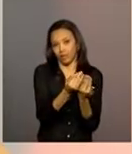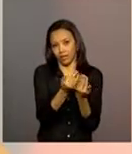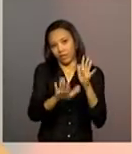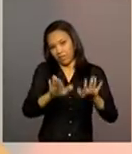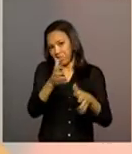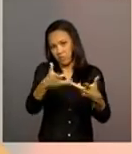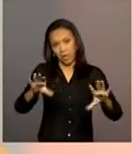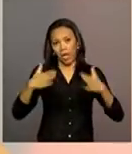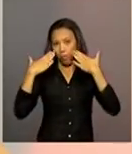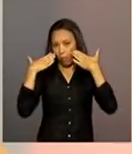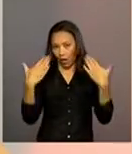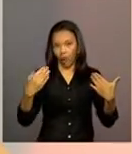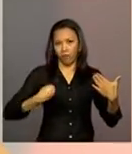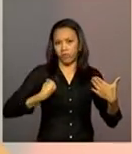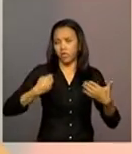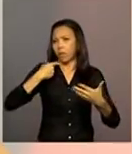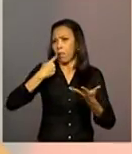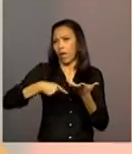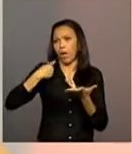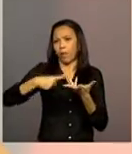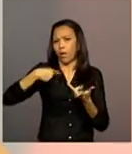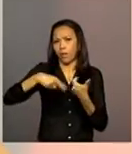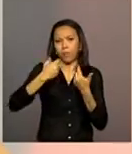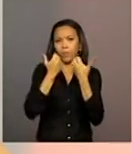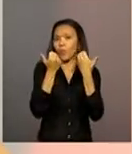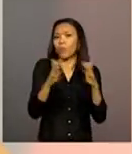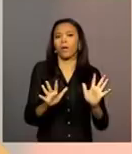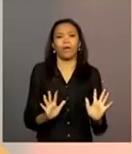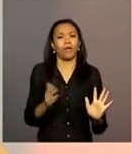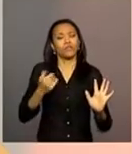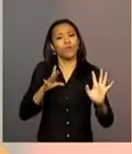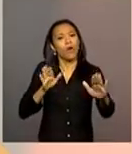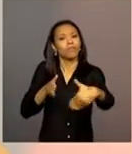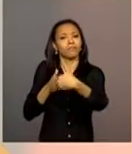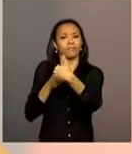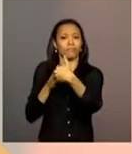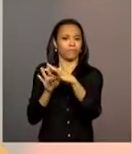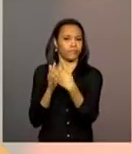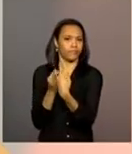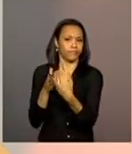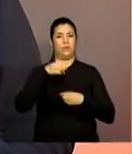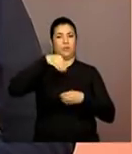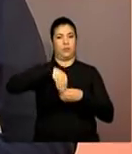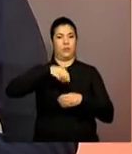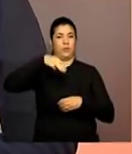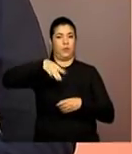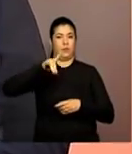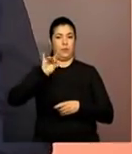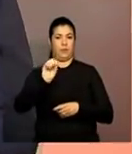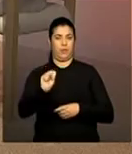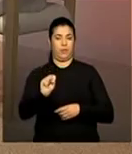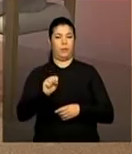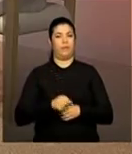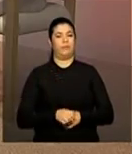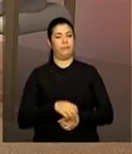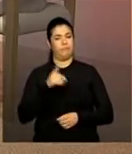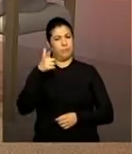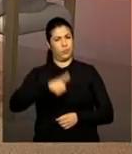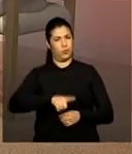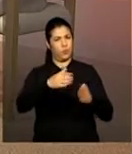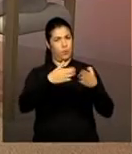né de que algumas famílias precisam né Desse espaço de privacidade privacidade Maria Helena Vamos só